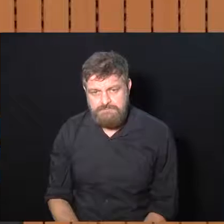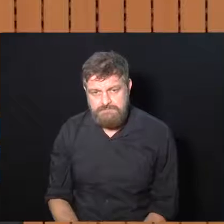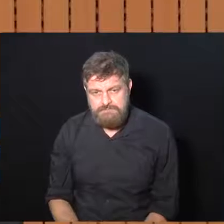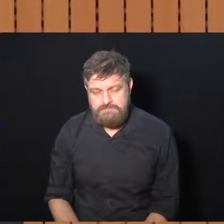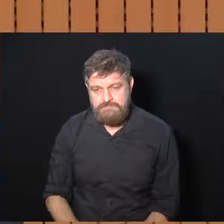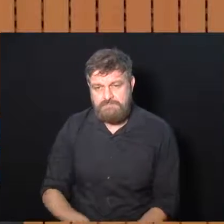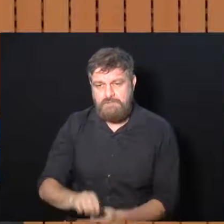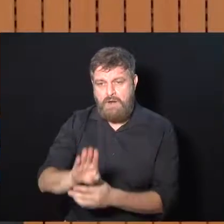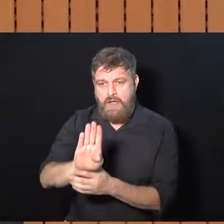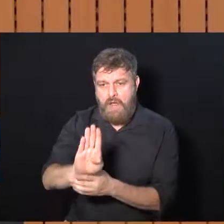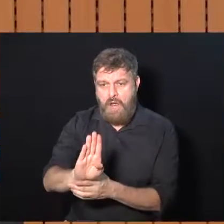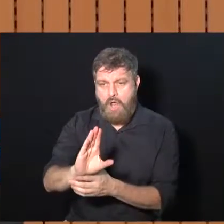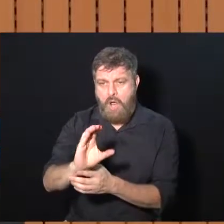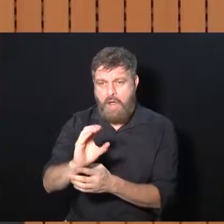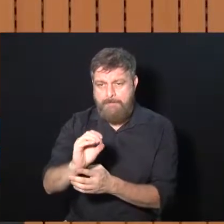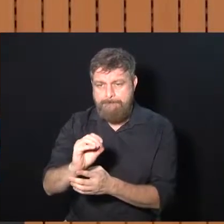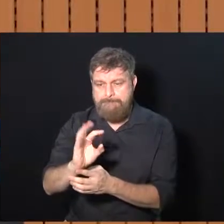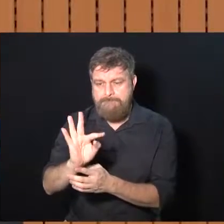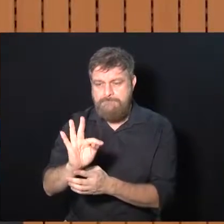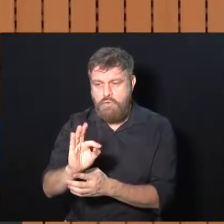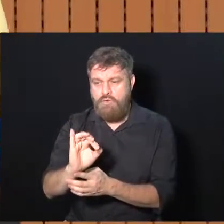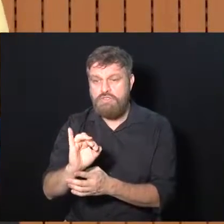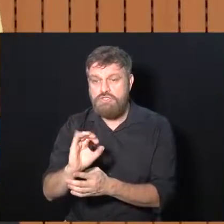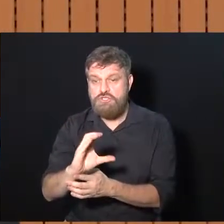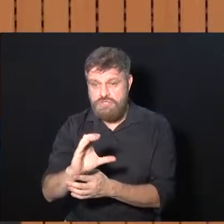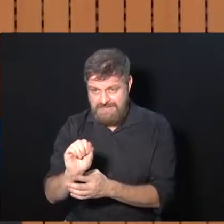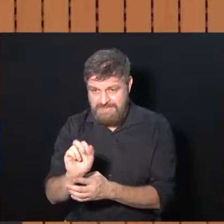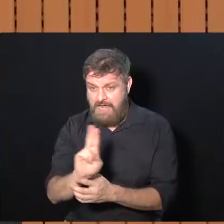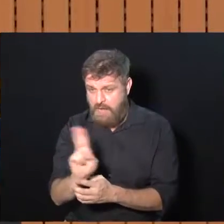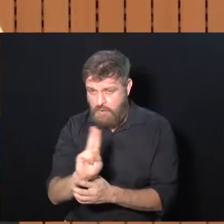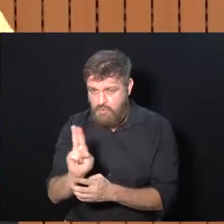da Botica da Família. É isso, né?